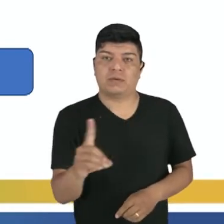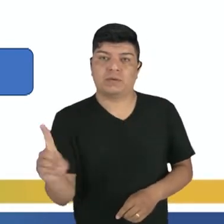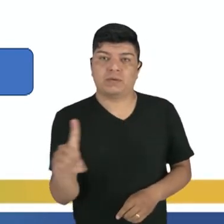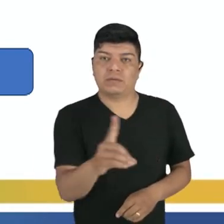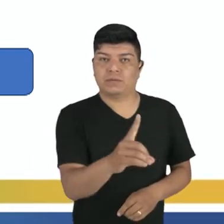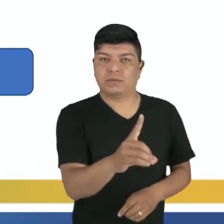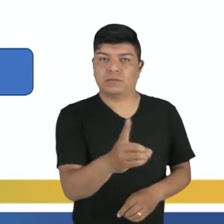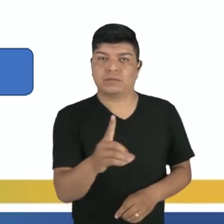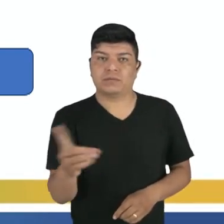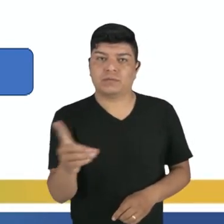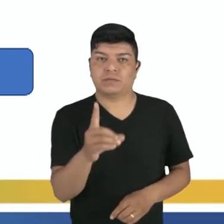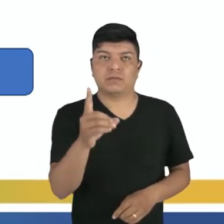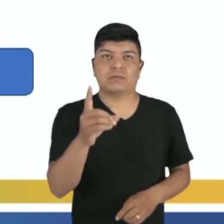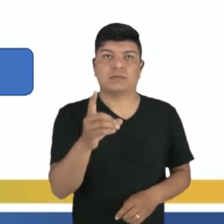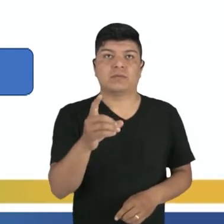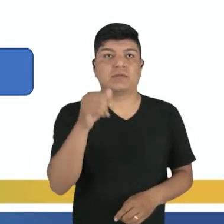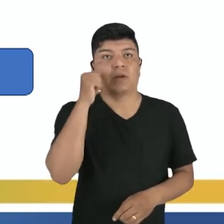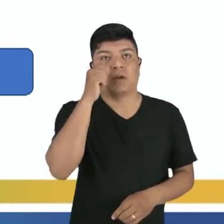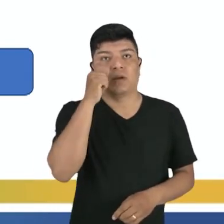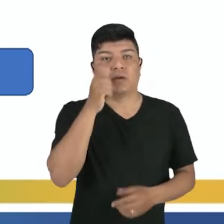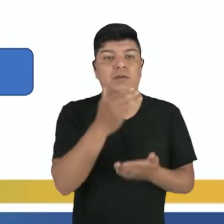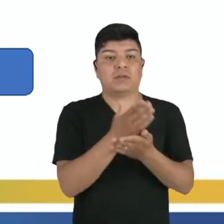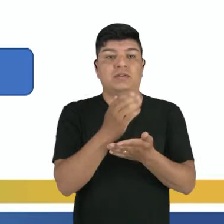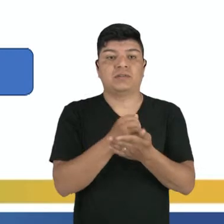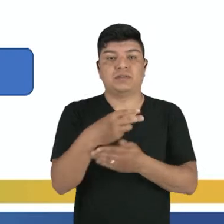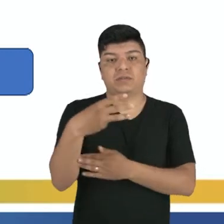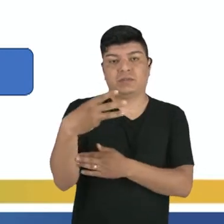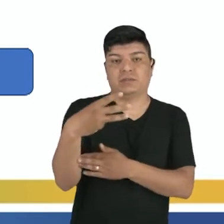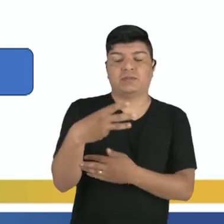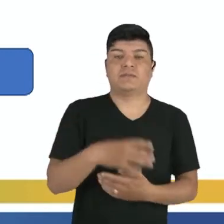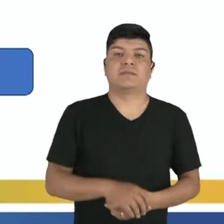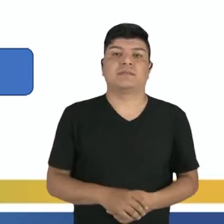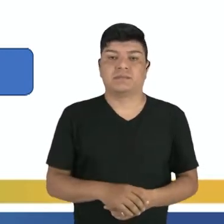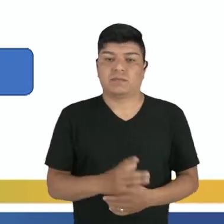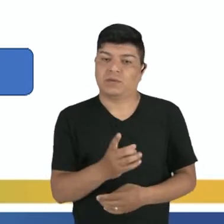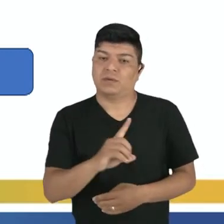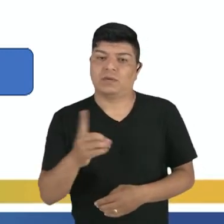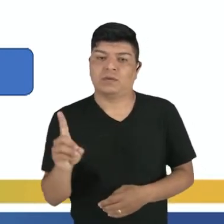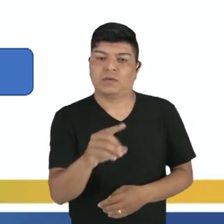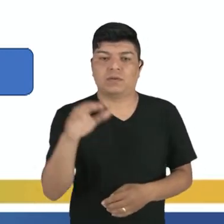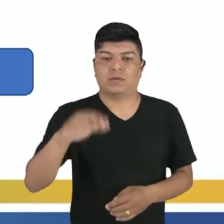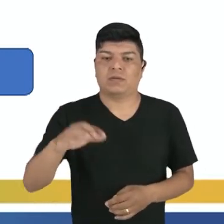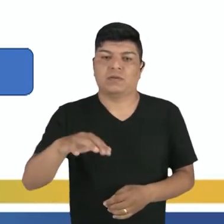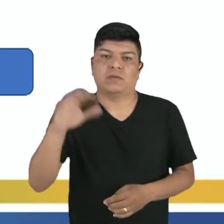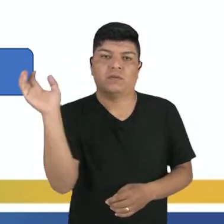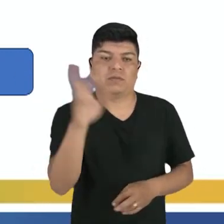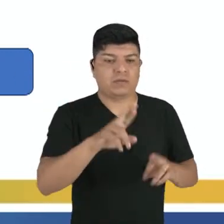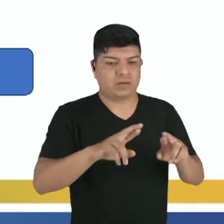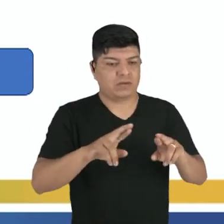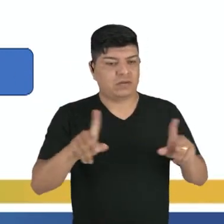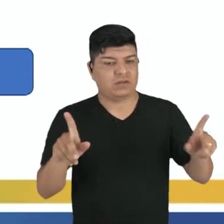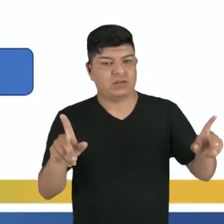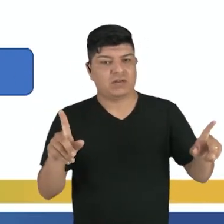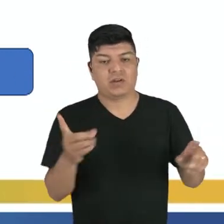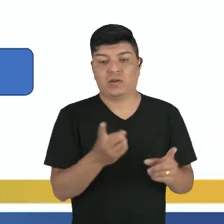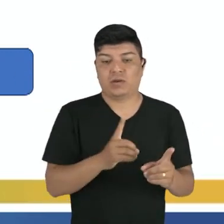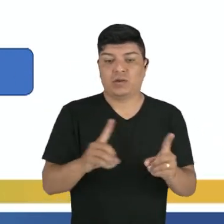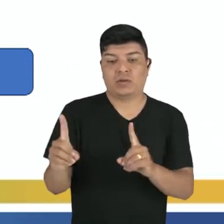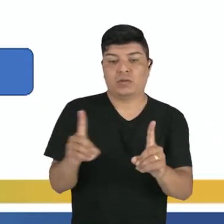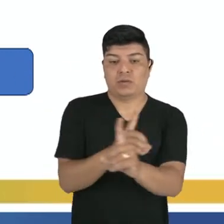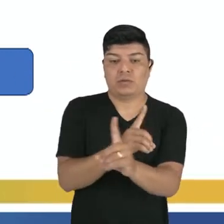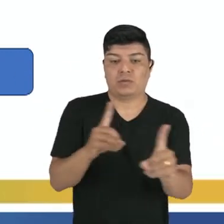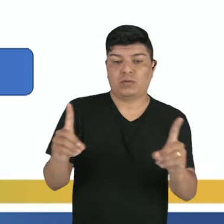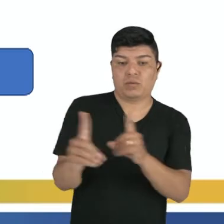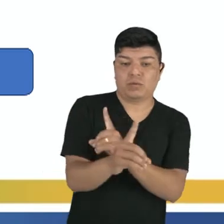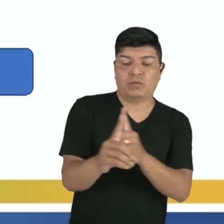meninas na realidade a mesma menina dividida em três tá bom o drible no handebol ele é diferente do drible do futebol